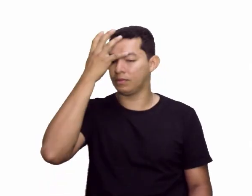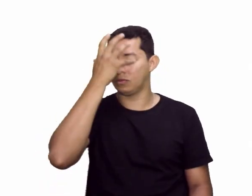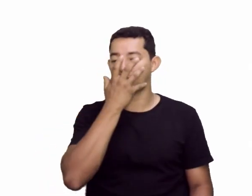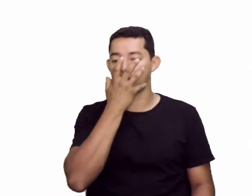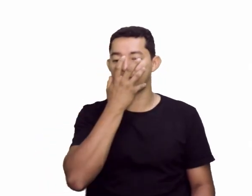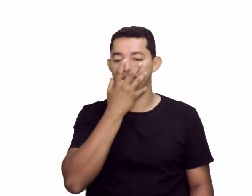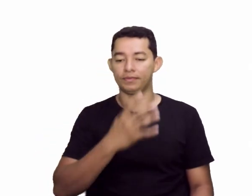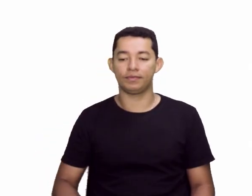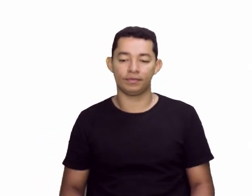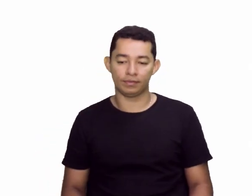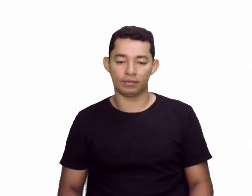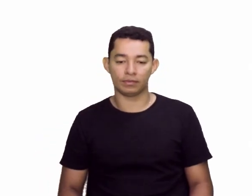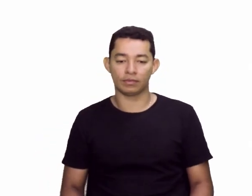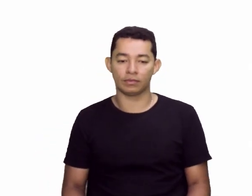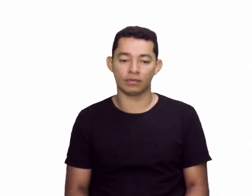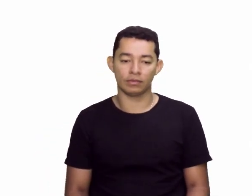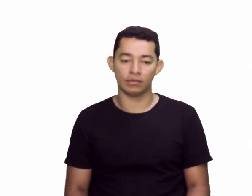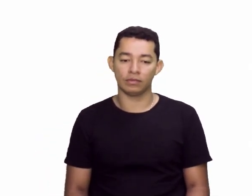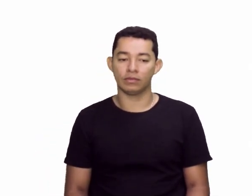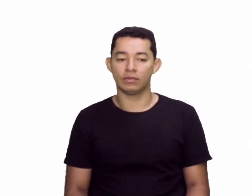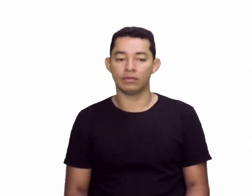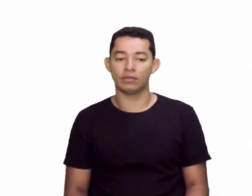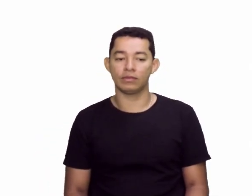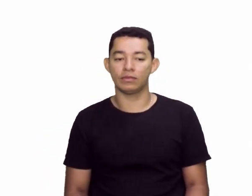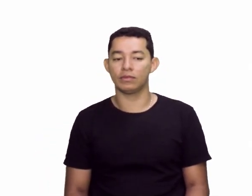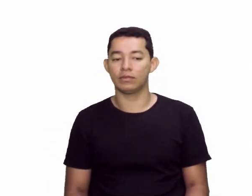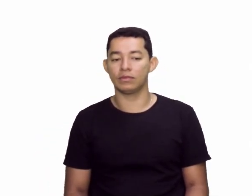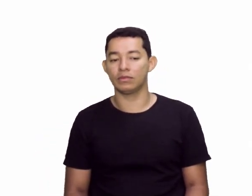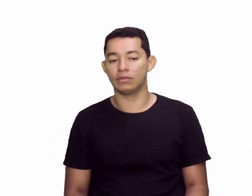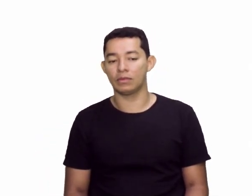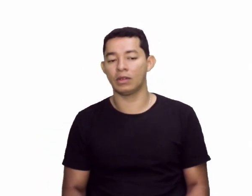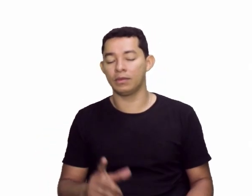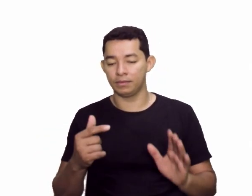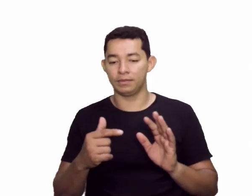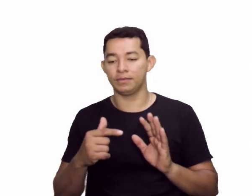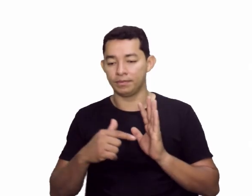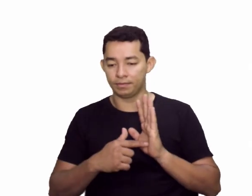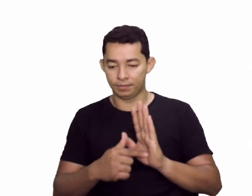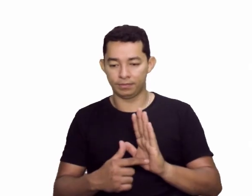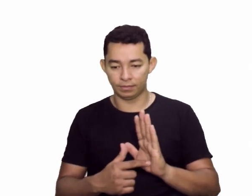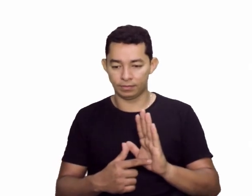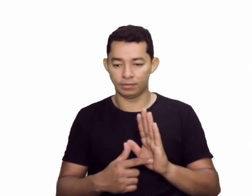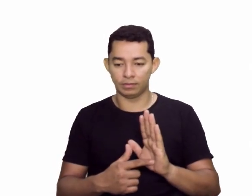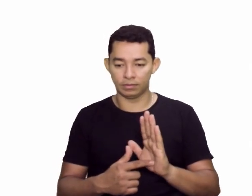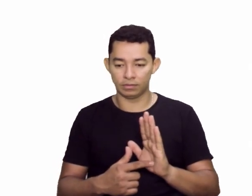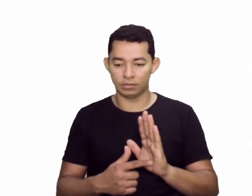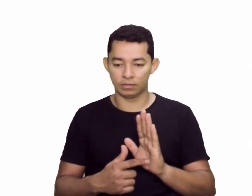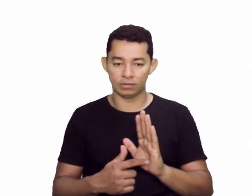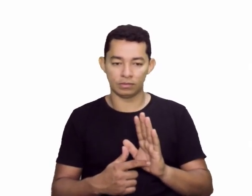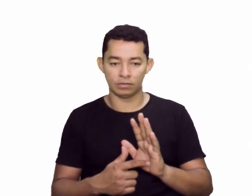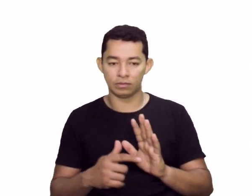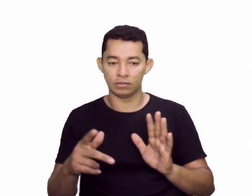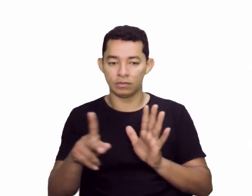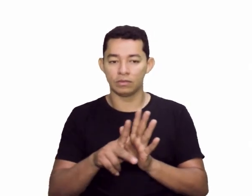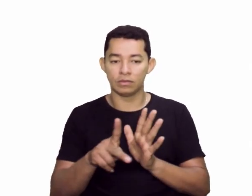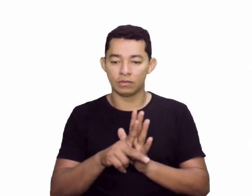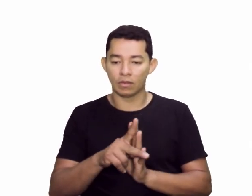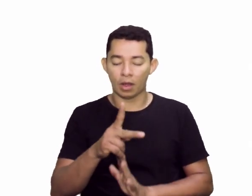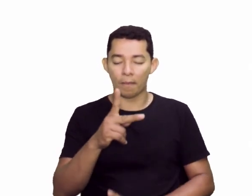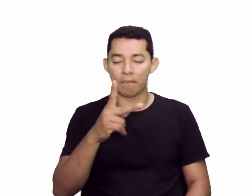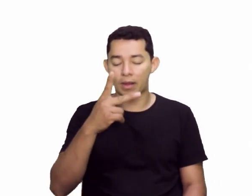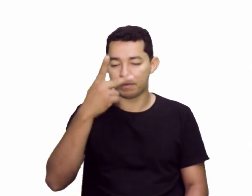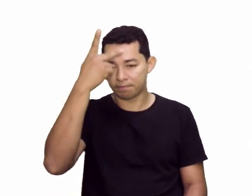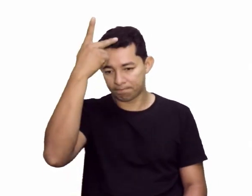máscaras para enfatizar os personagens. Então, tinha uma máscara para tristeza,